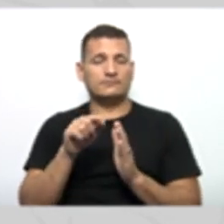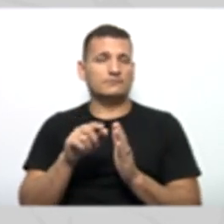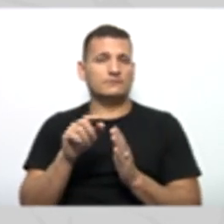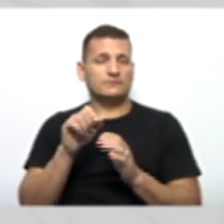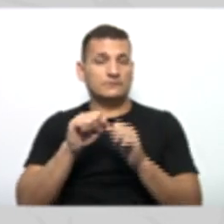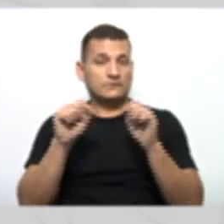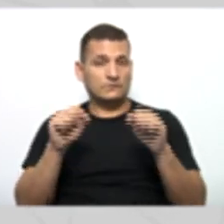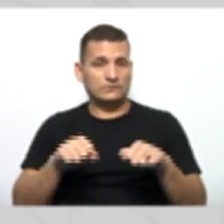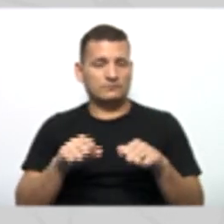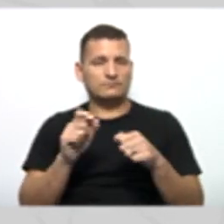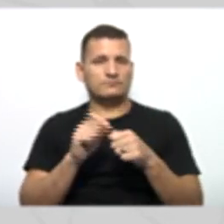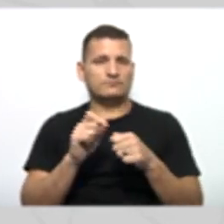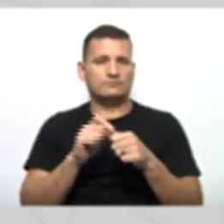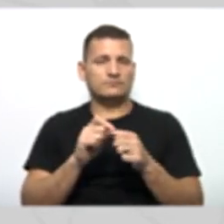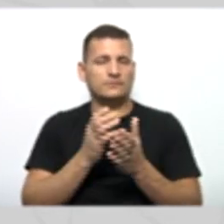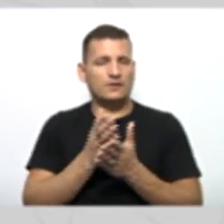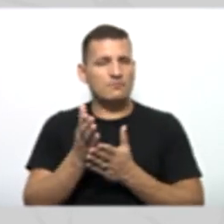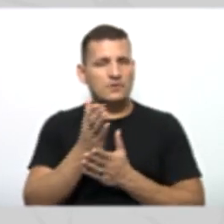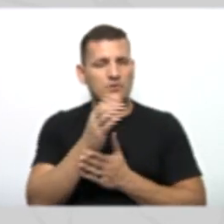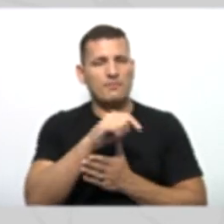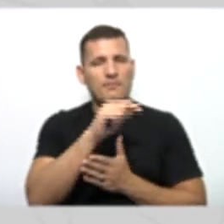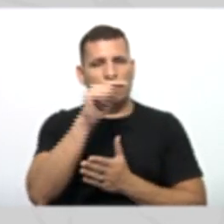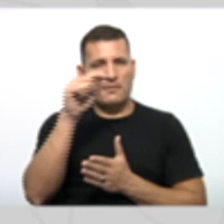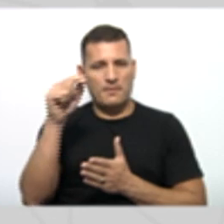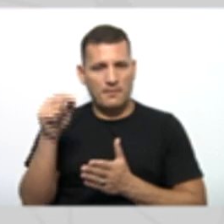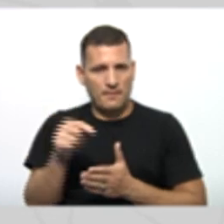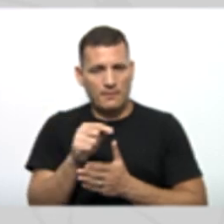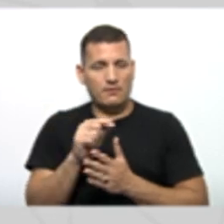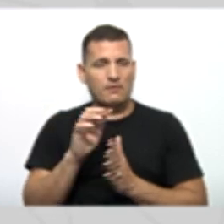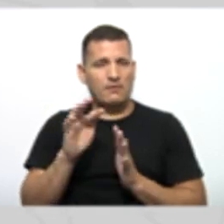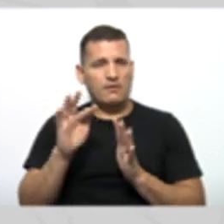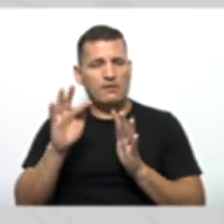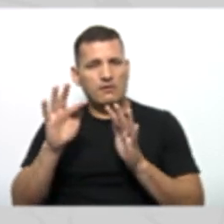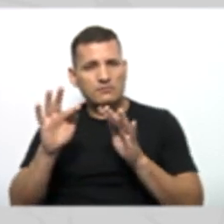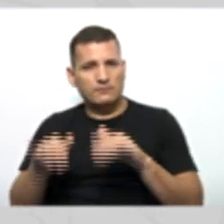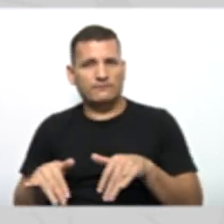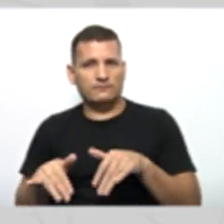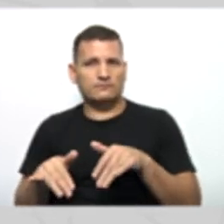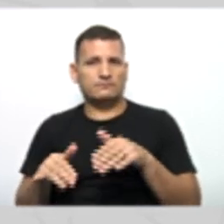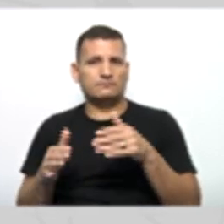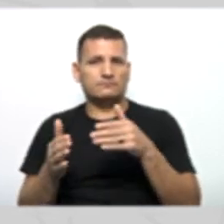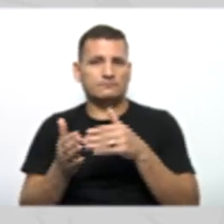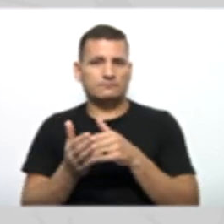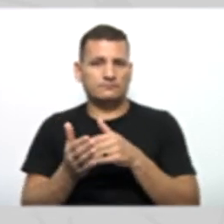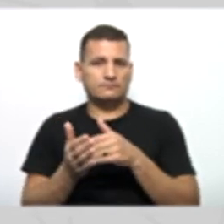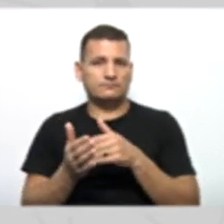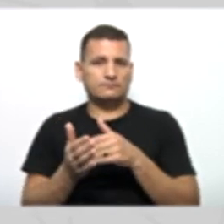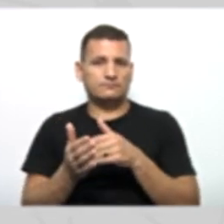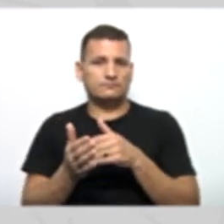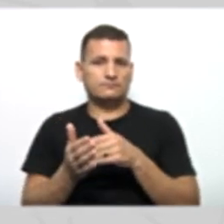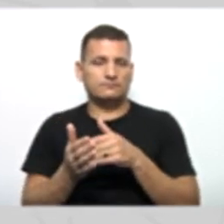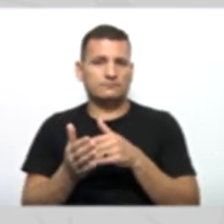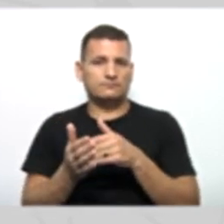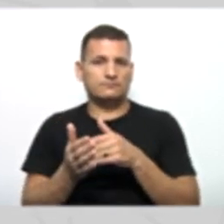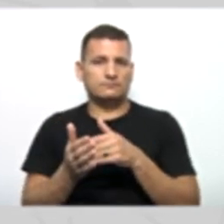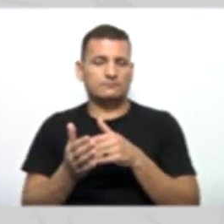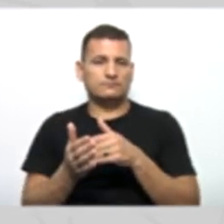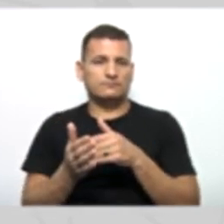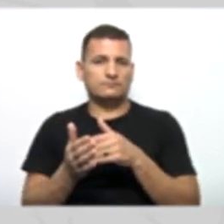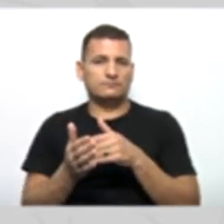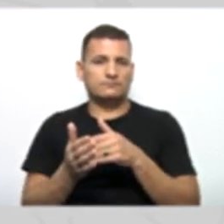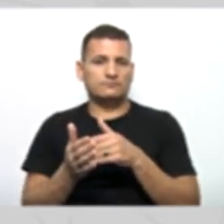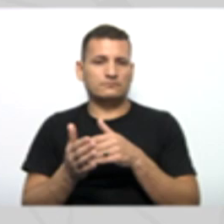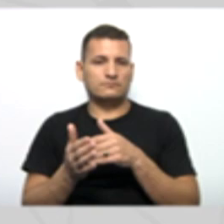funcionalidade percorreu. E isso chega até a finalização, ó. A finalização